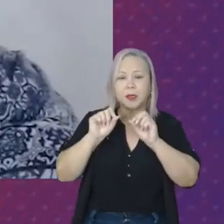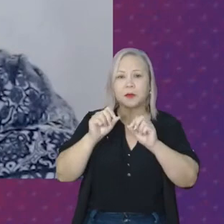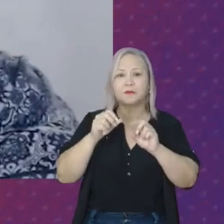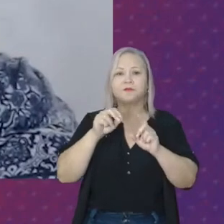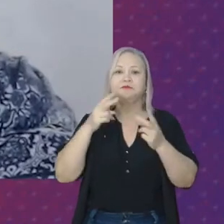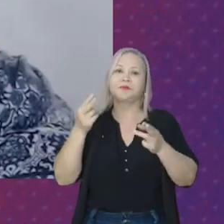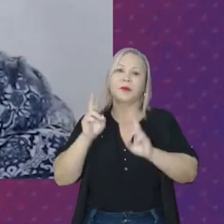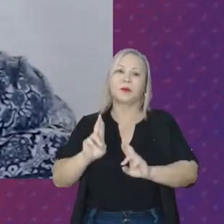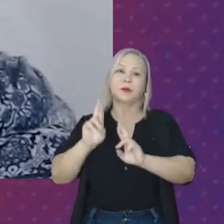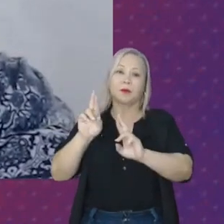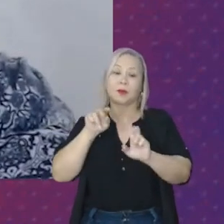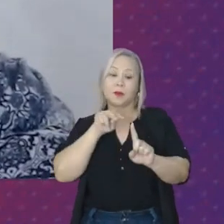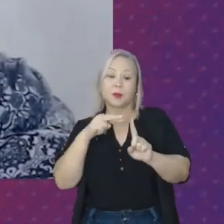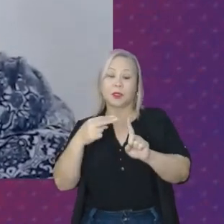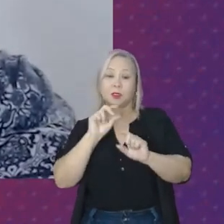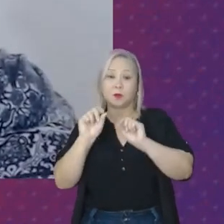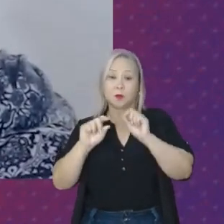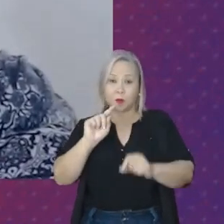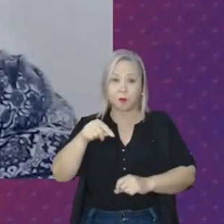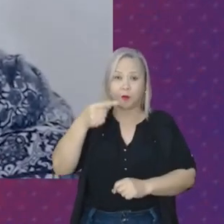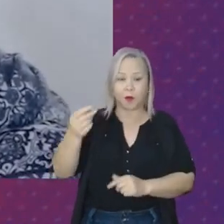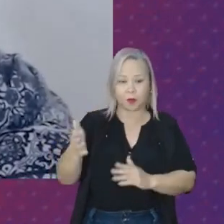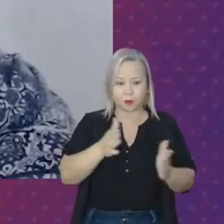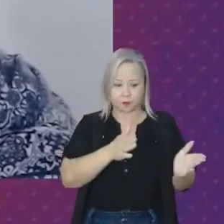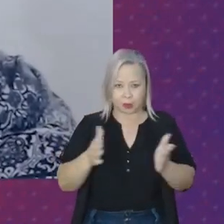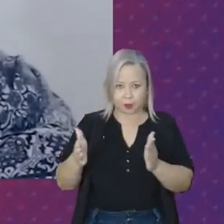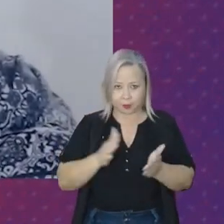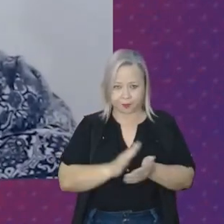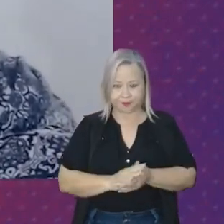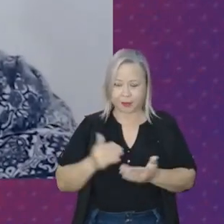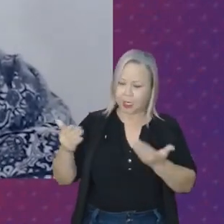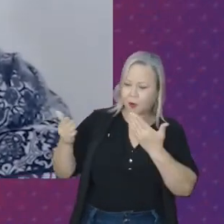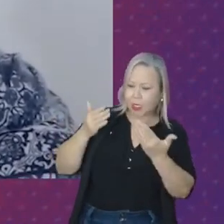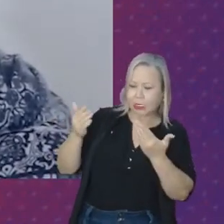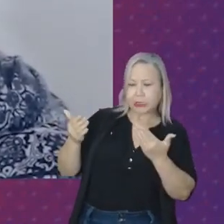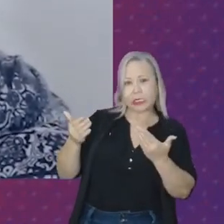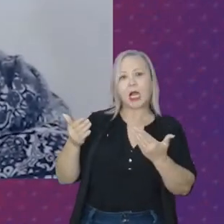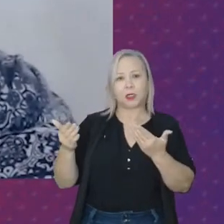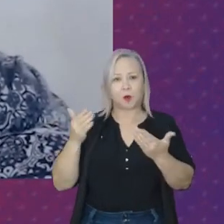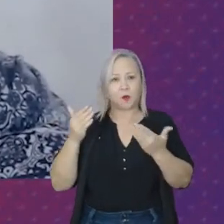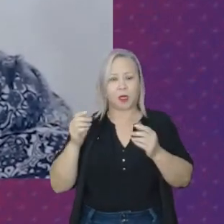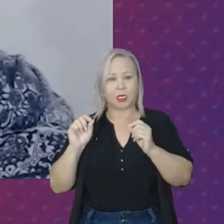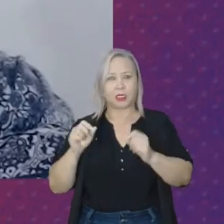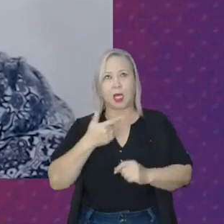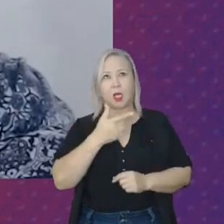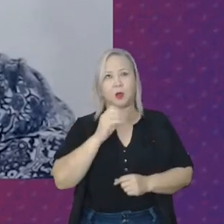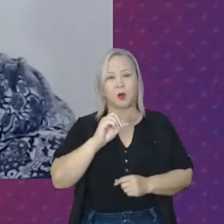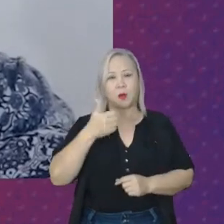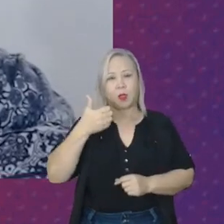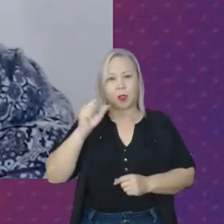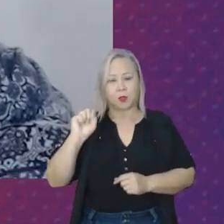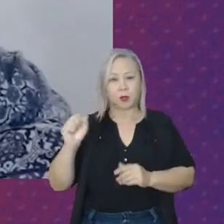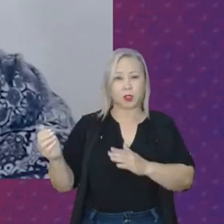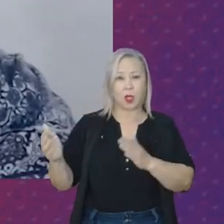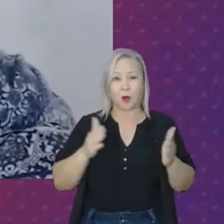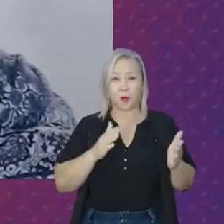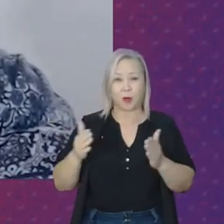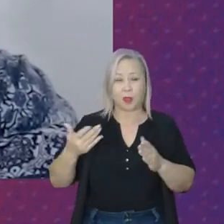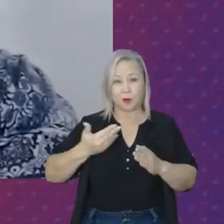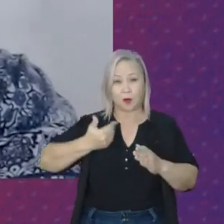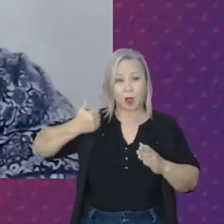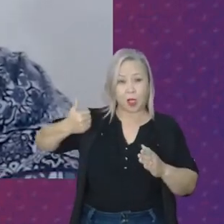o próximo período. Se a gente for analisar em comparação a 2018, que é o período